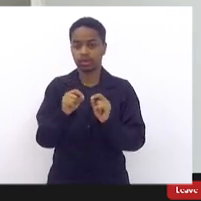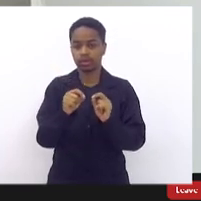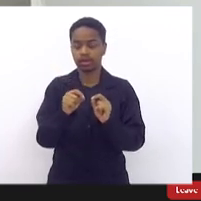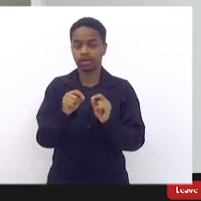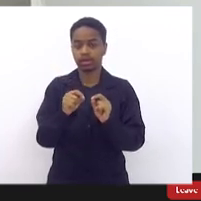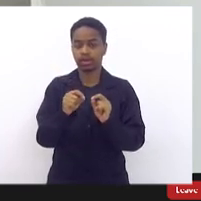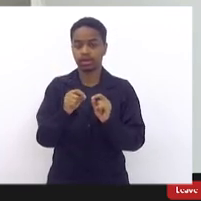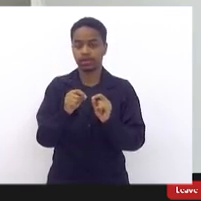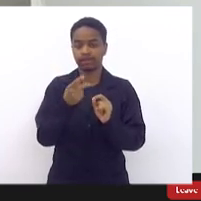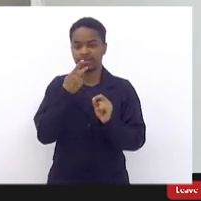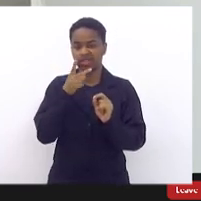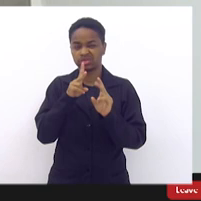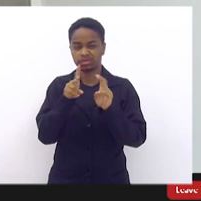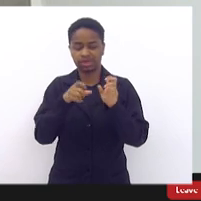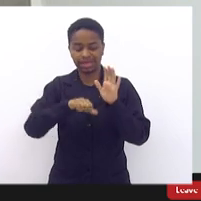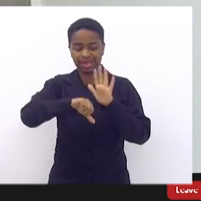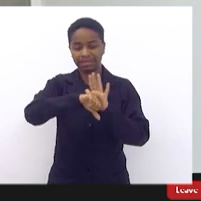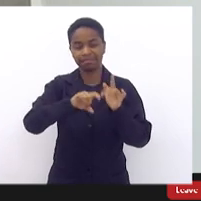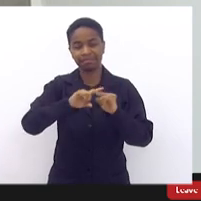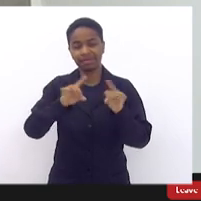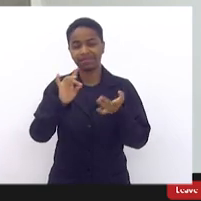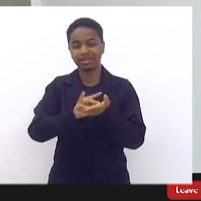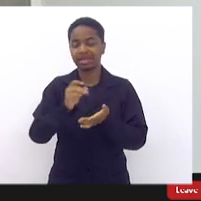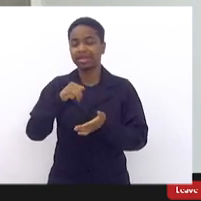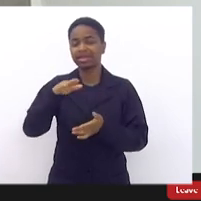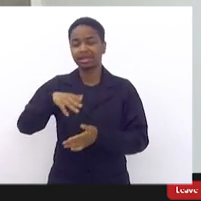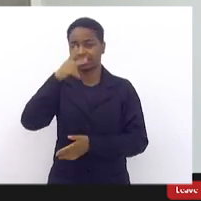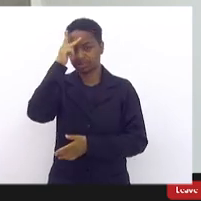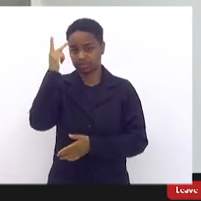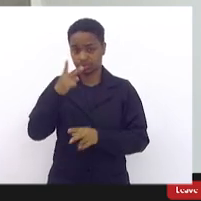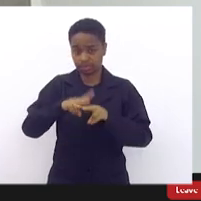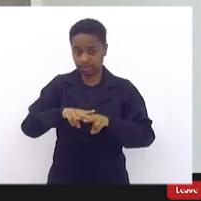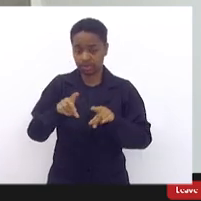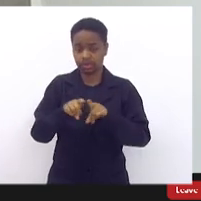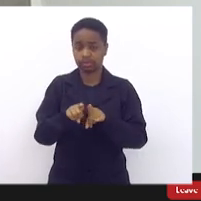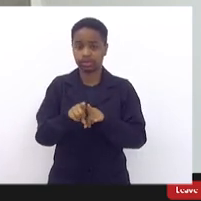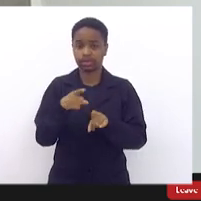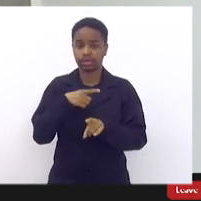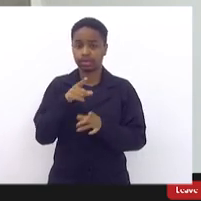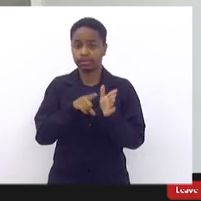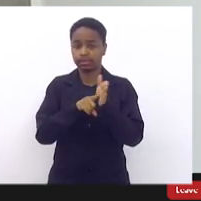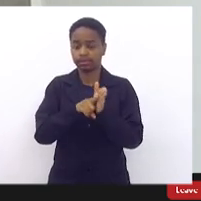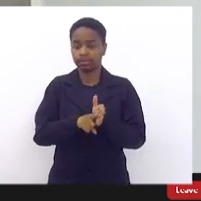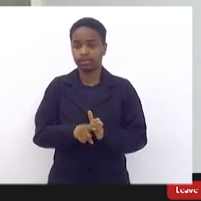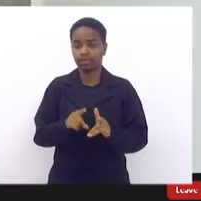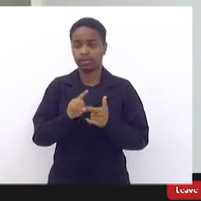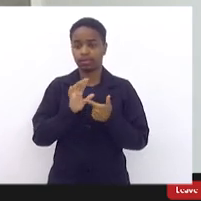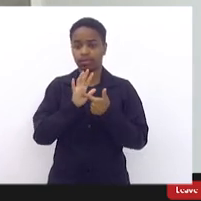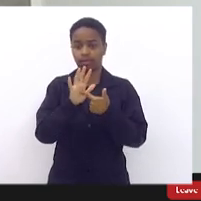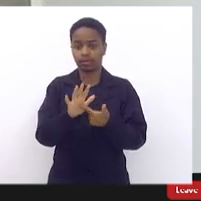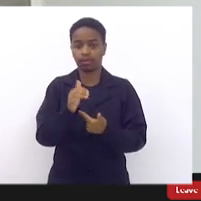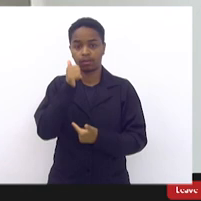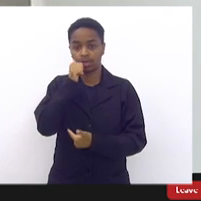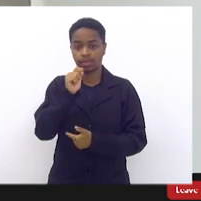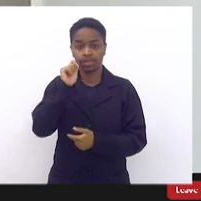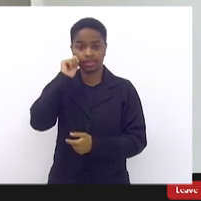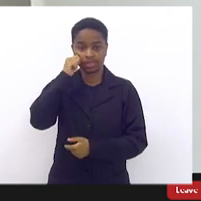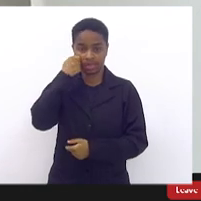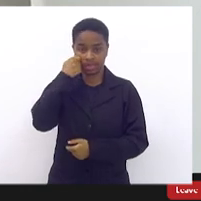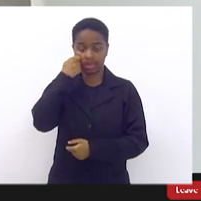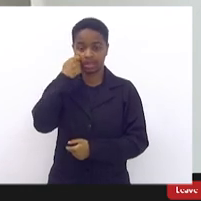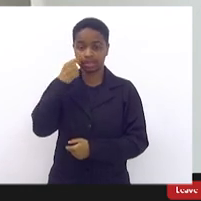de criminalização, quem são as pessoas que são presas? Tem pesquisas mostrando, por exemplo, que as mulheres negras foram muito